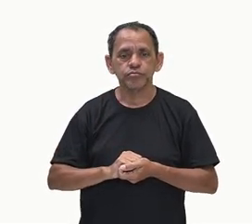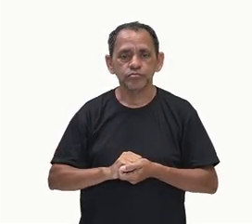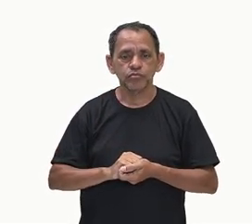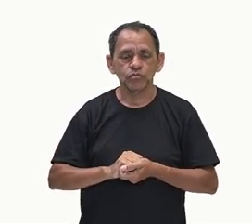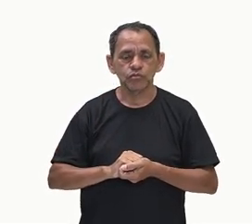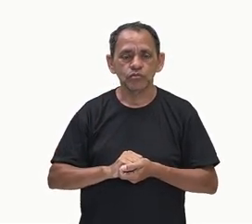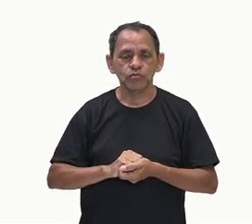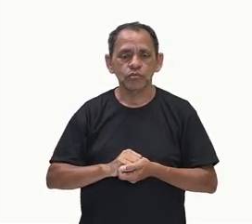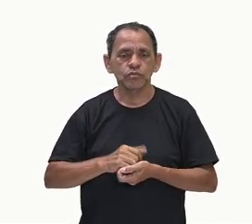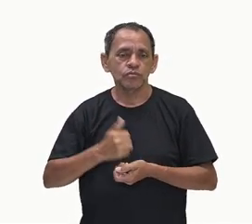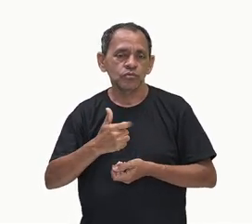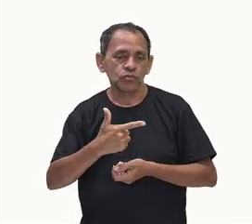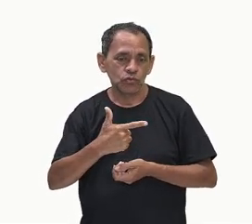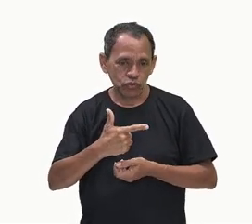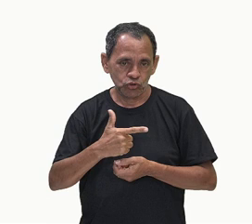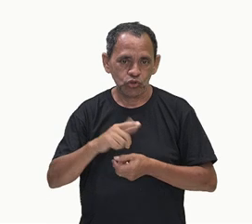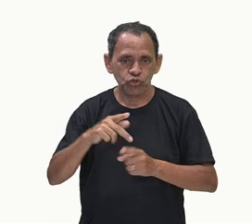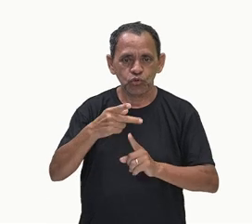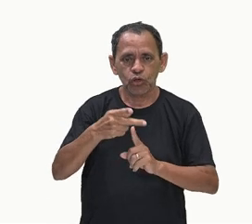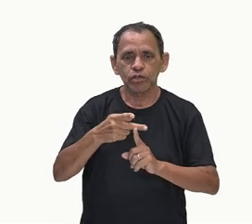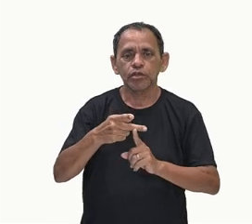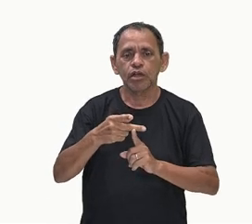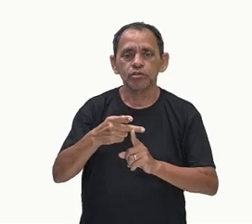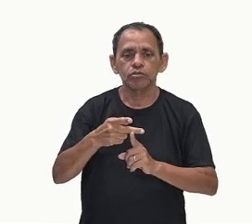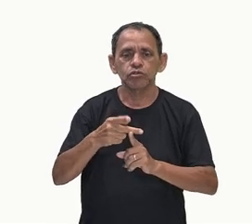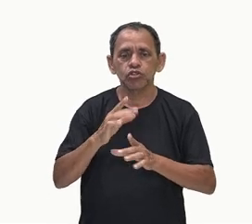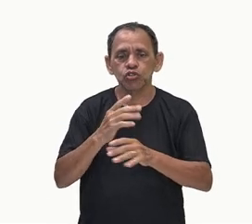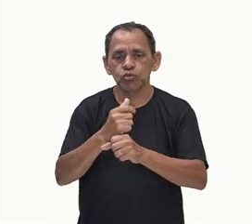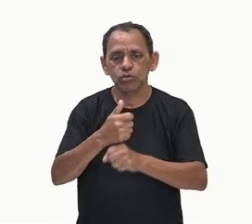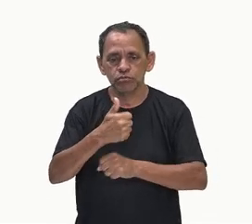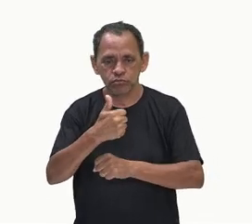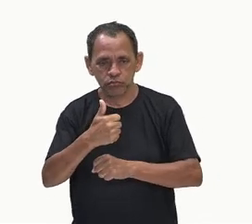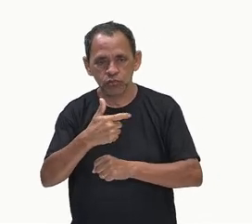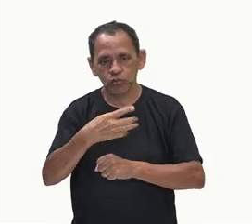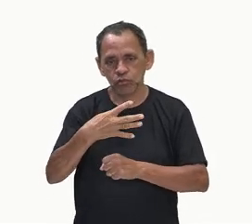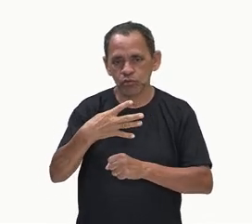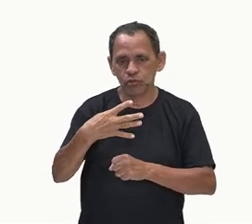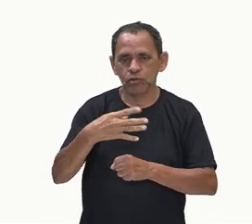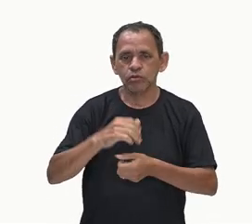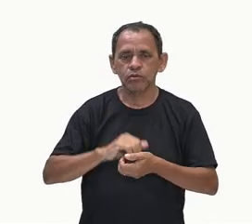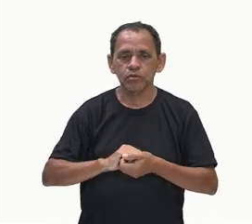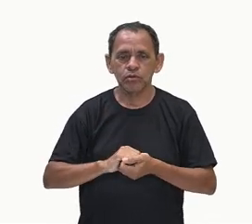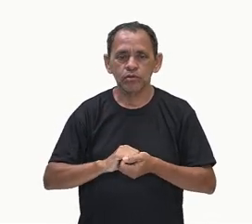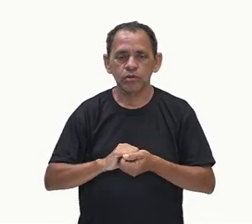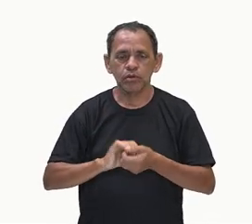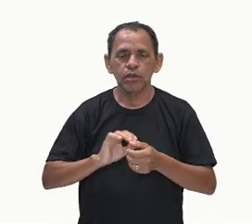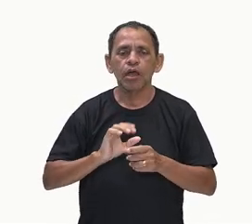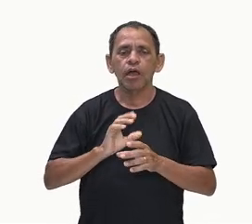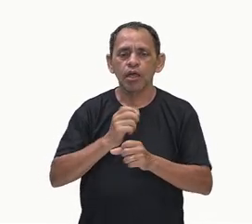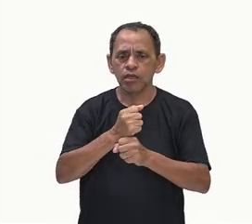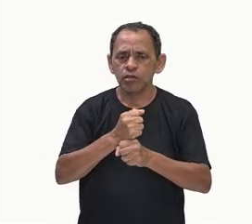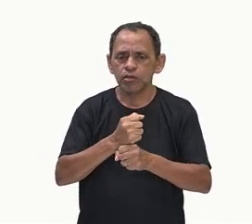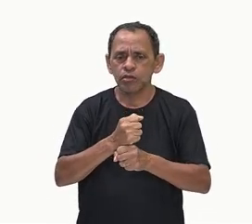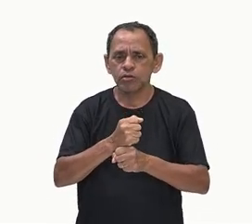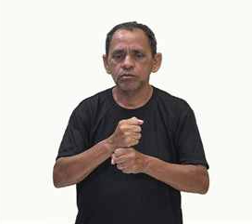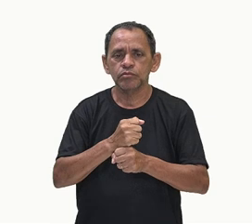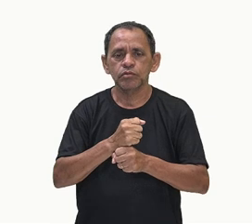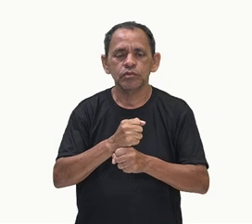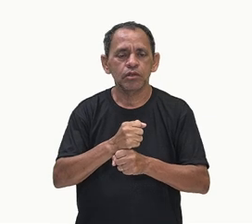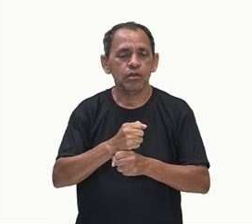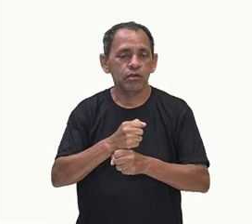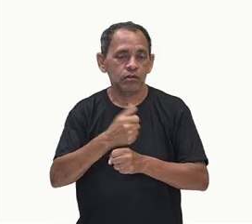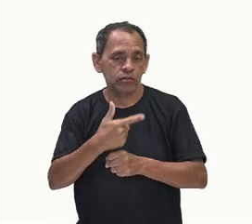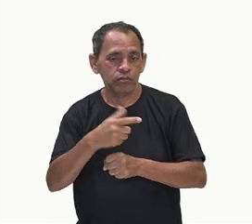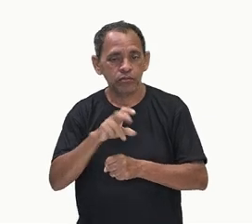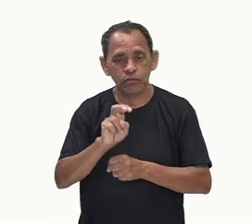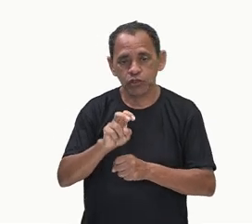qu é 12 x 12 que é 144 E aí a gente soma 25 +